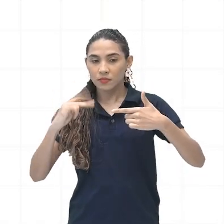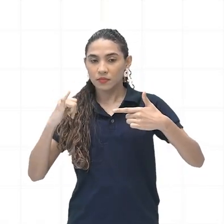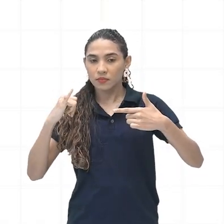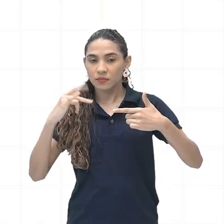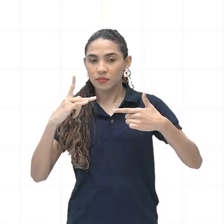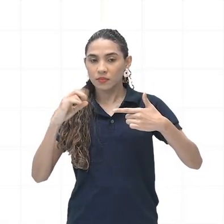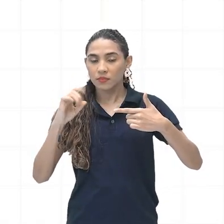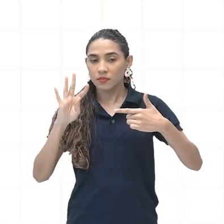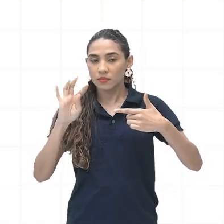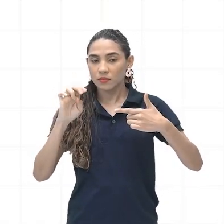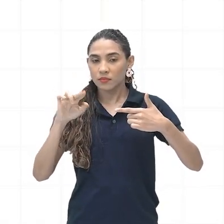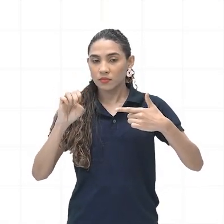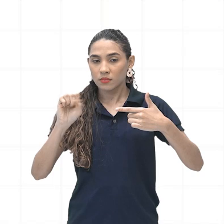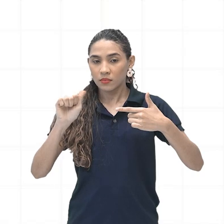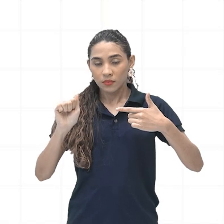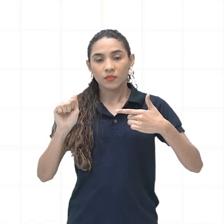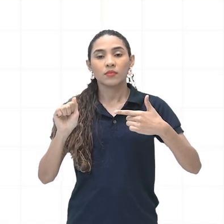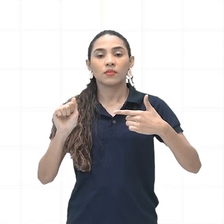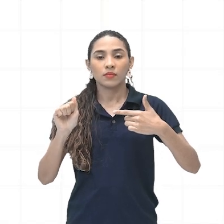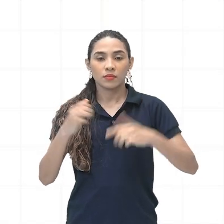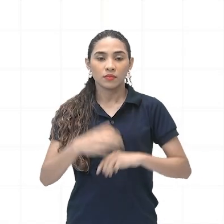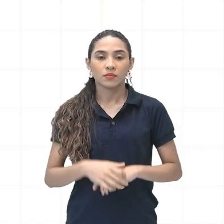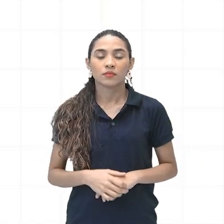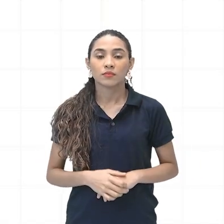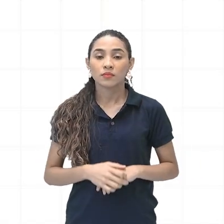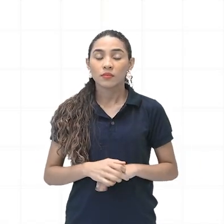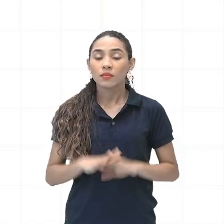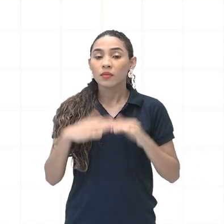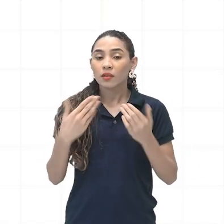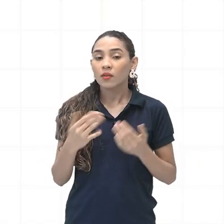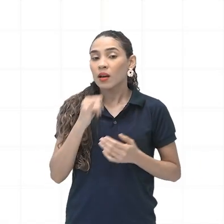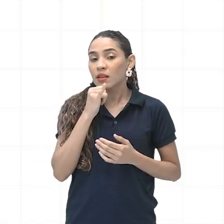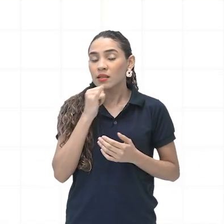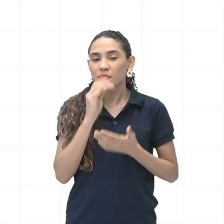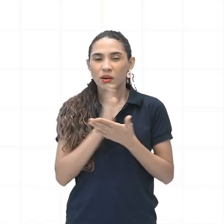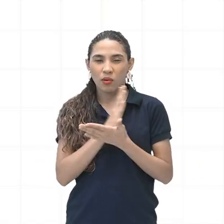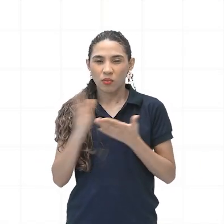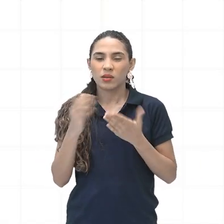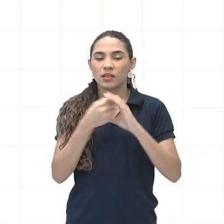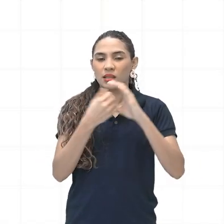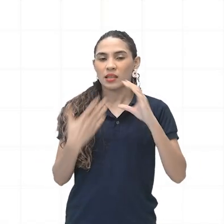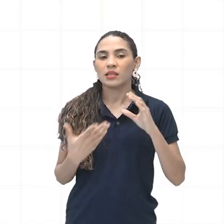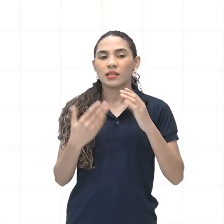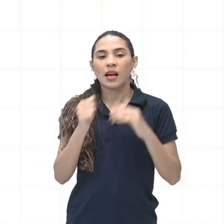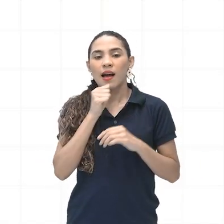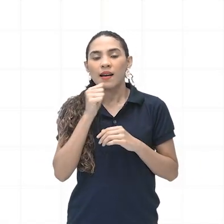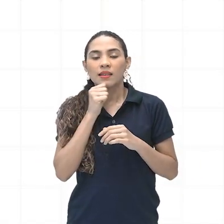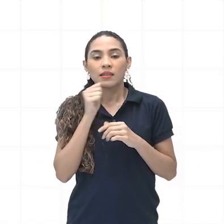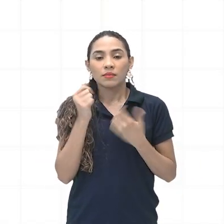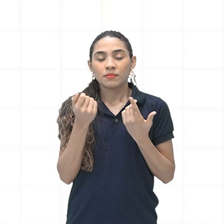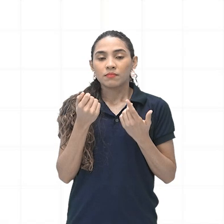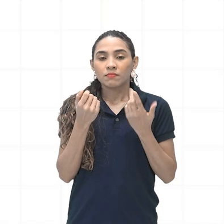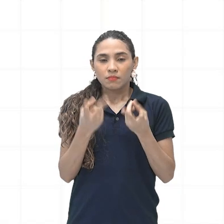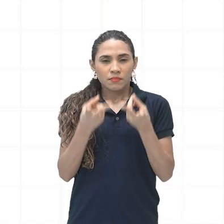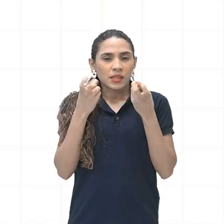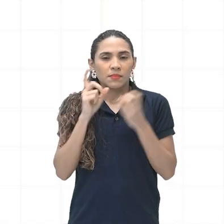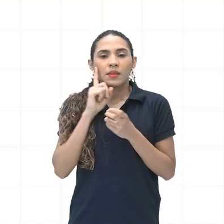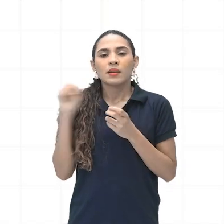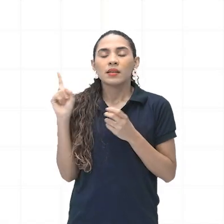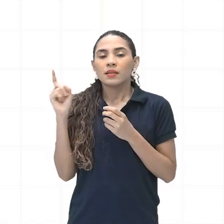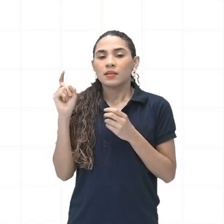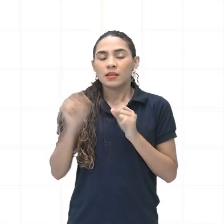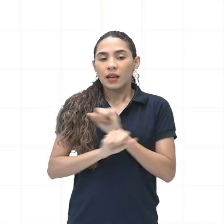da projeção desse cateto sobre a hipotenusa. Então, tem algumas coisas aqui que nós vamos grifar para deixar